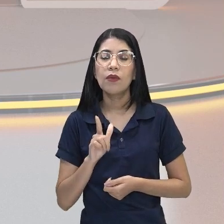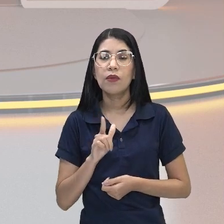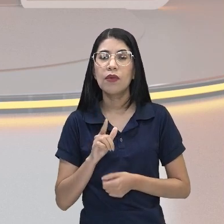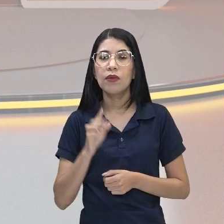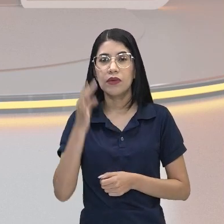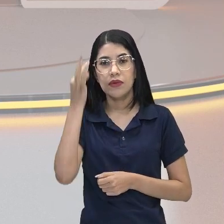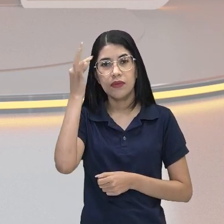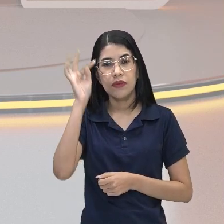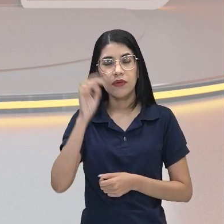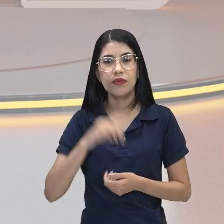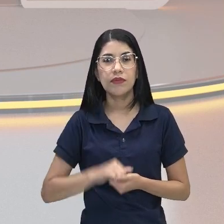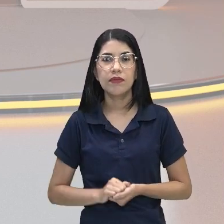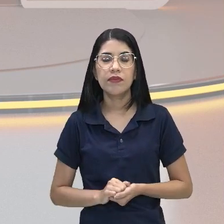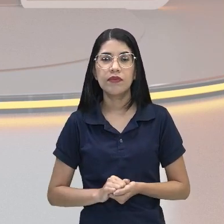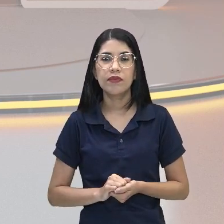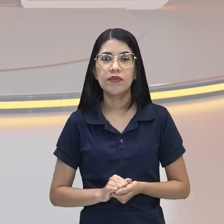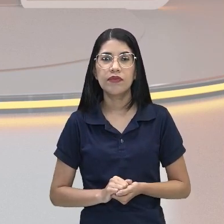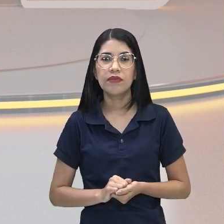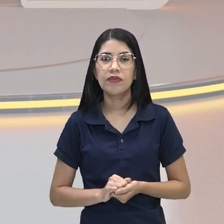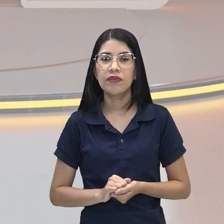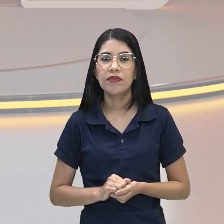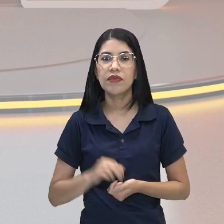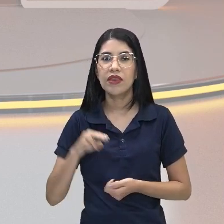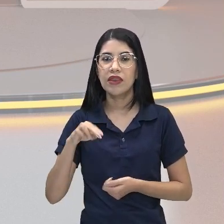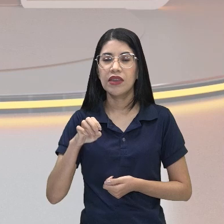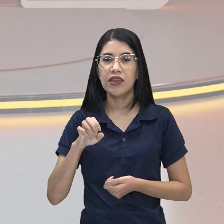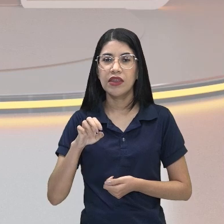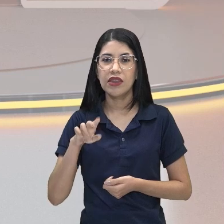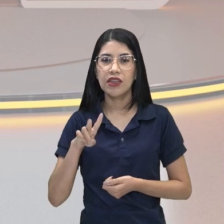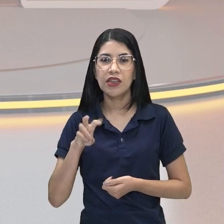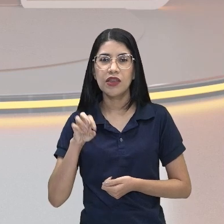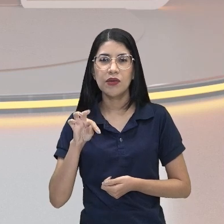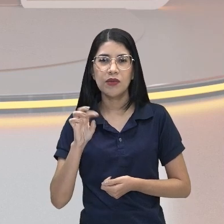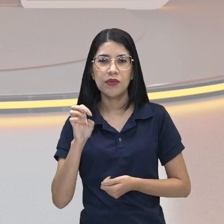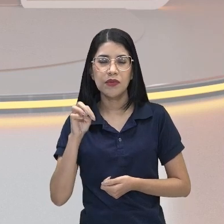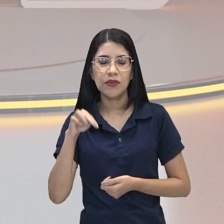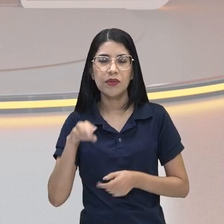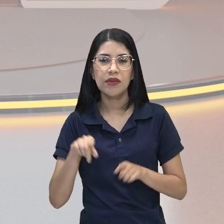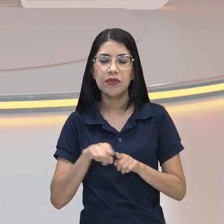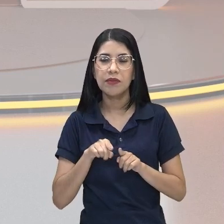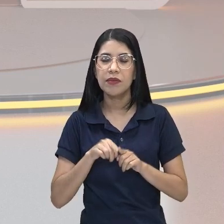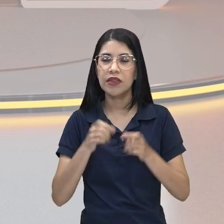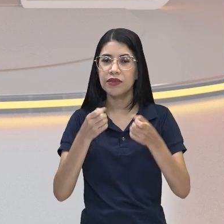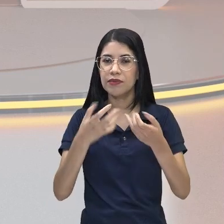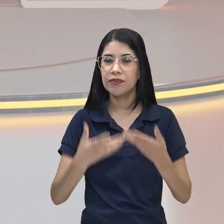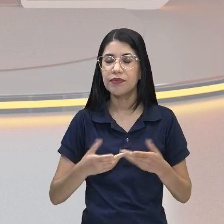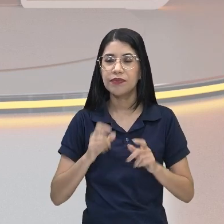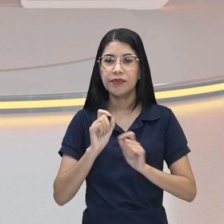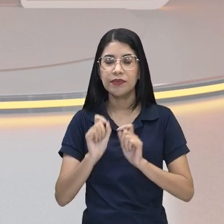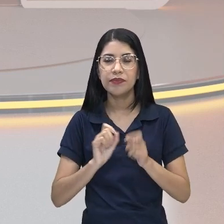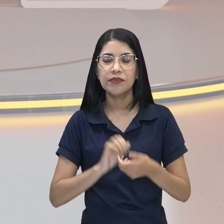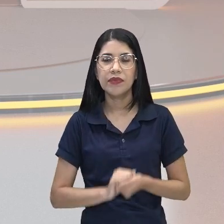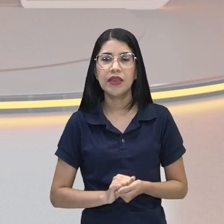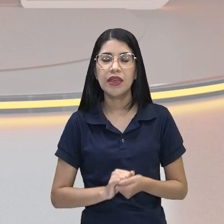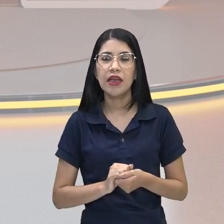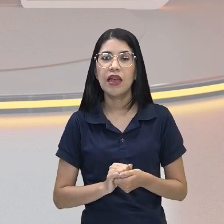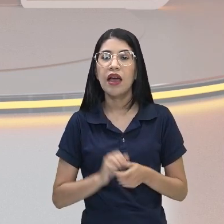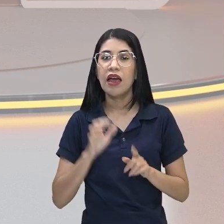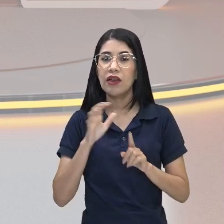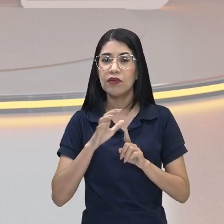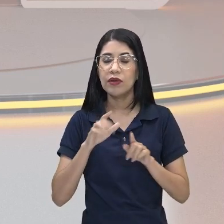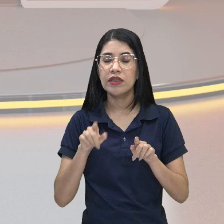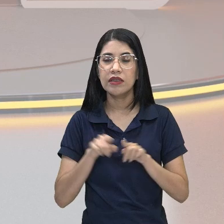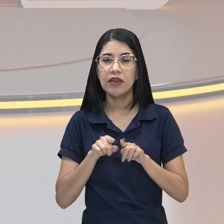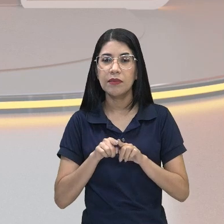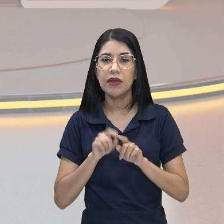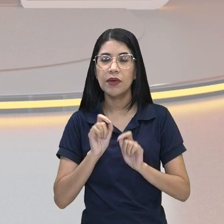é o Milton Friedman, né, que também, segundo ele, o Estado deve se limitar a